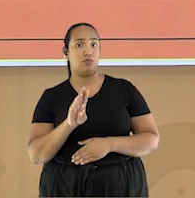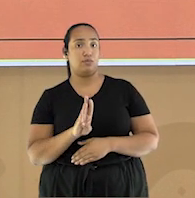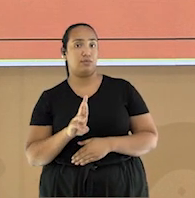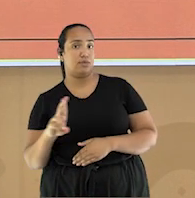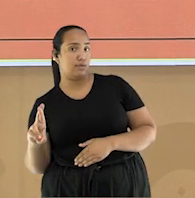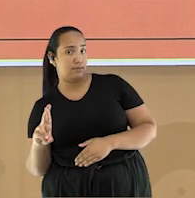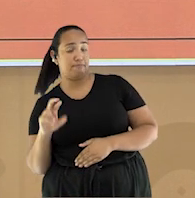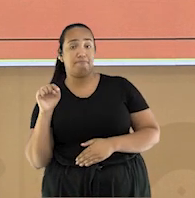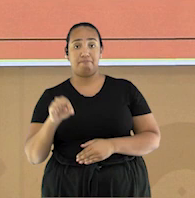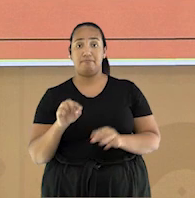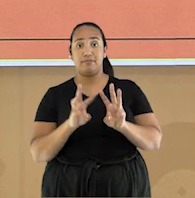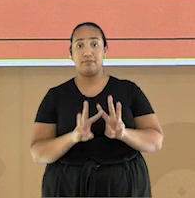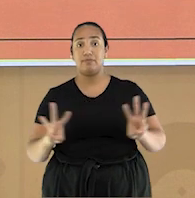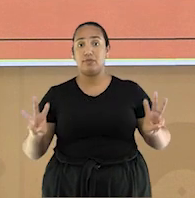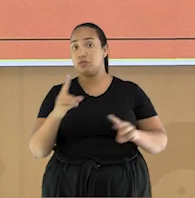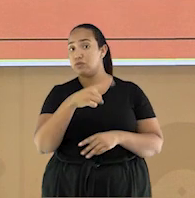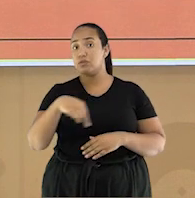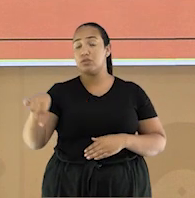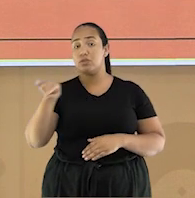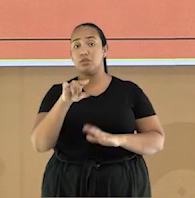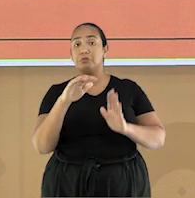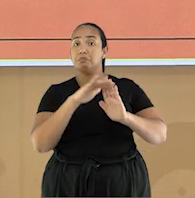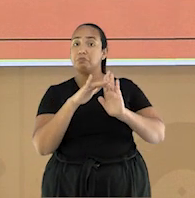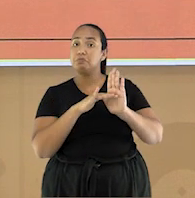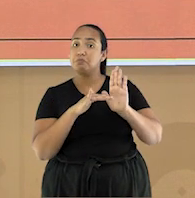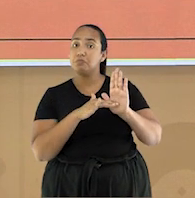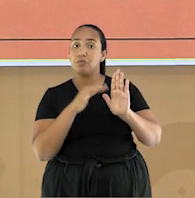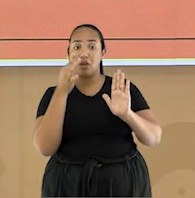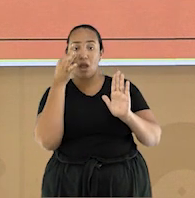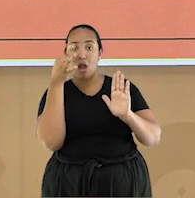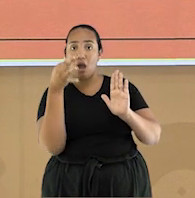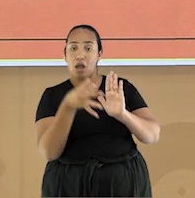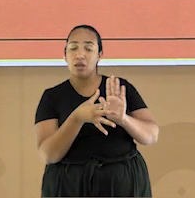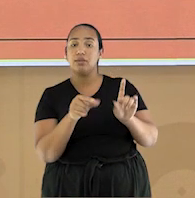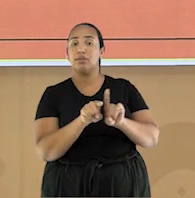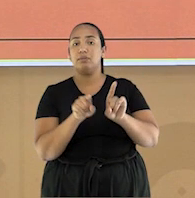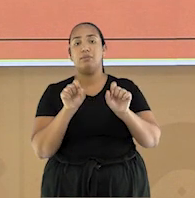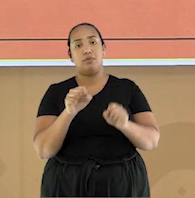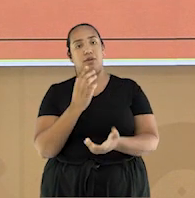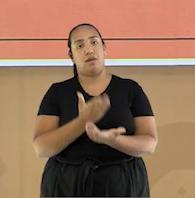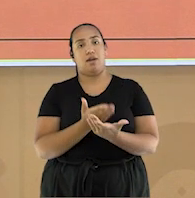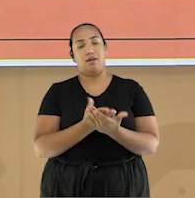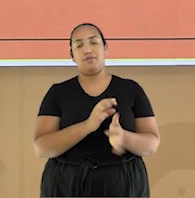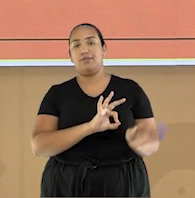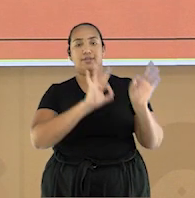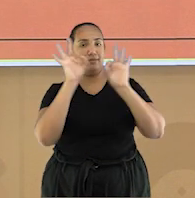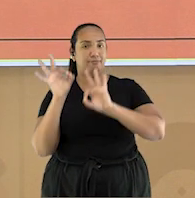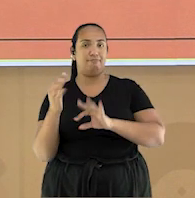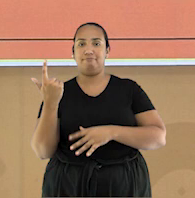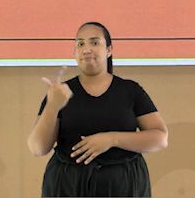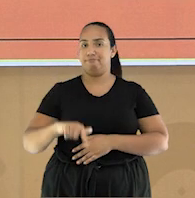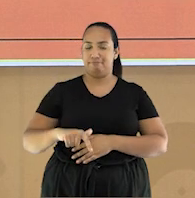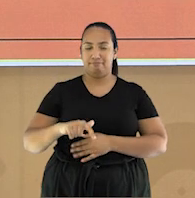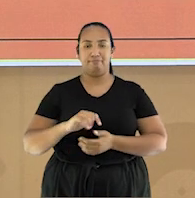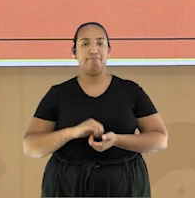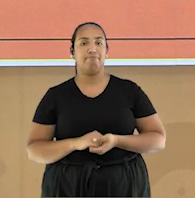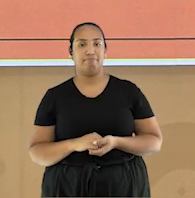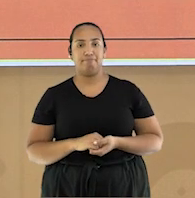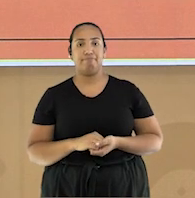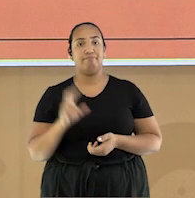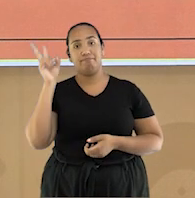tvdeverimcasa.com.br. Lá você confere toda a nossa programação, além de poder ver e rever as aulas exibidas aqui em